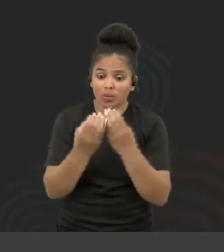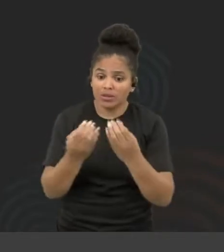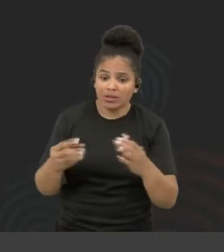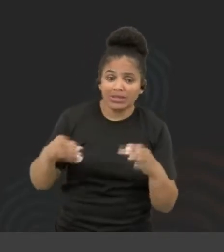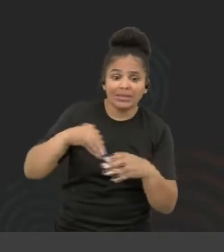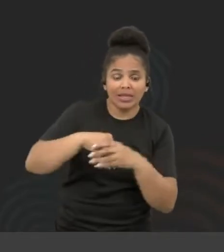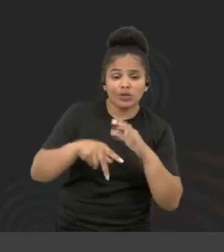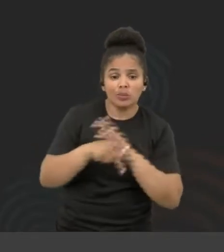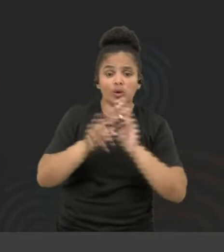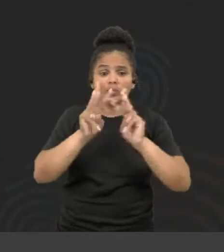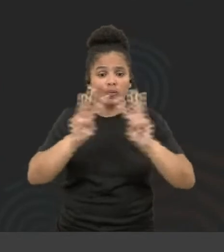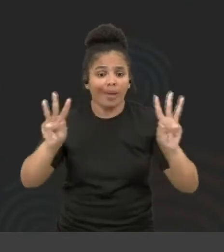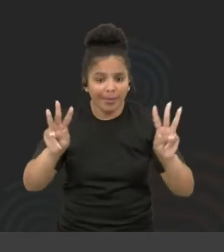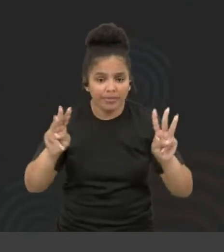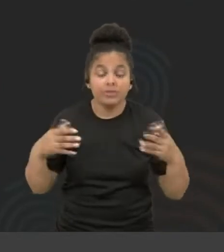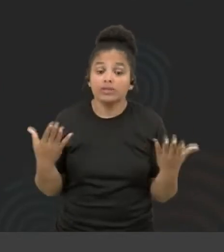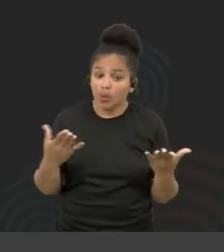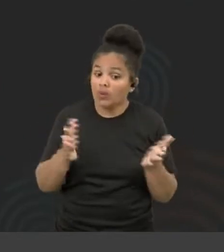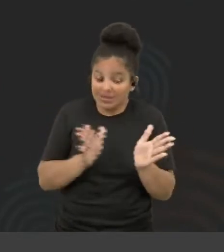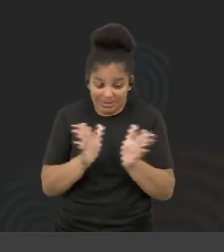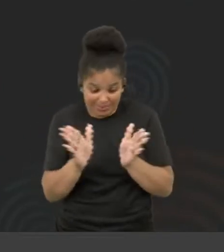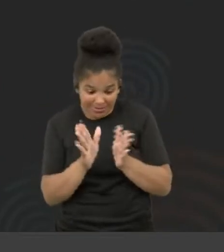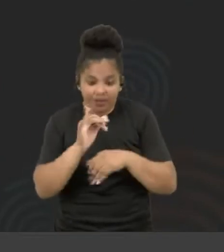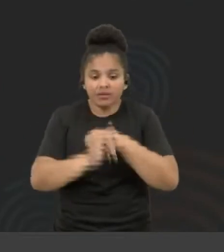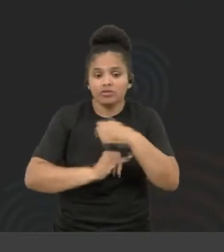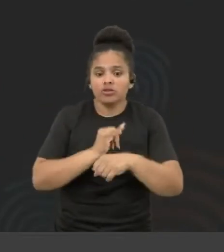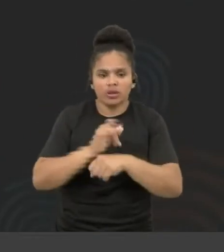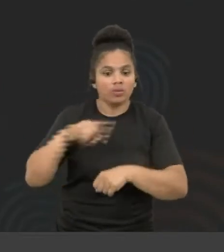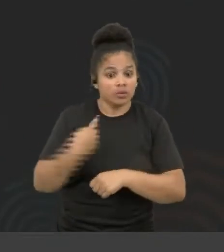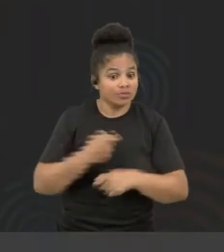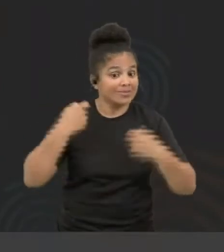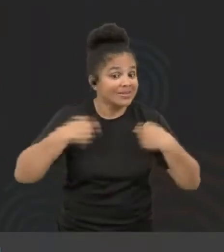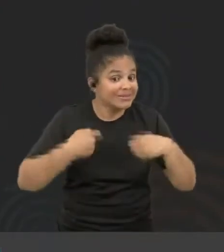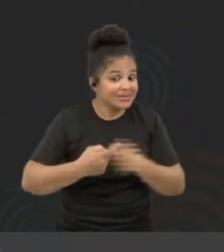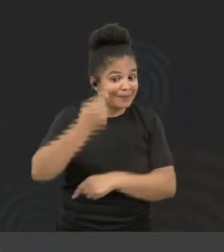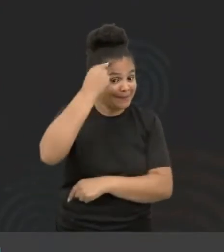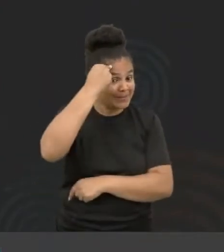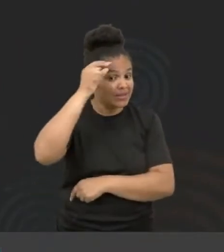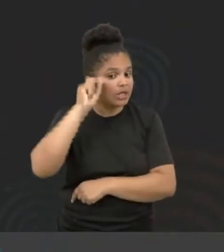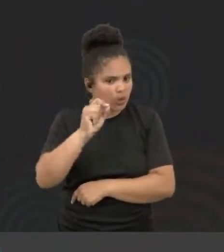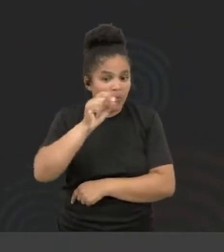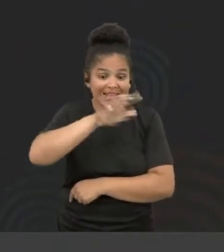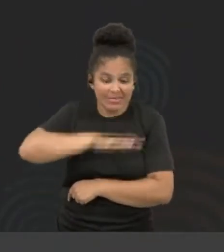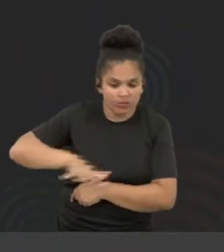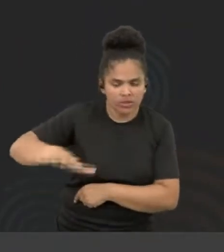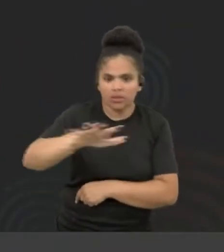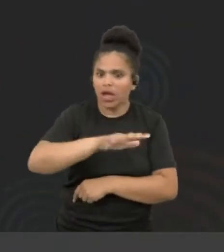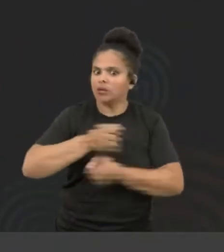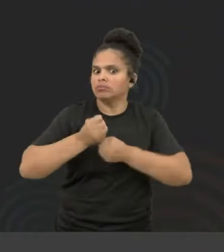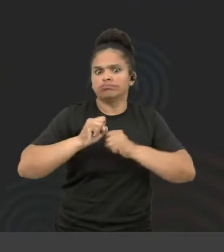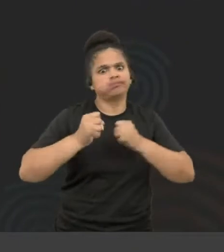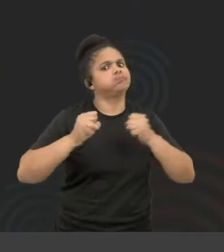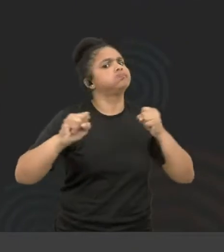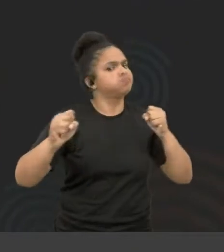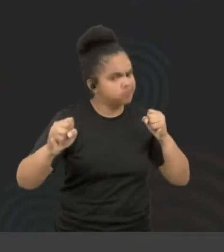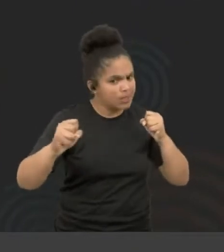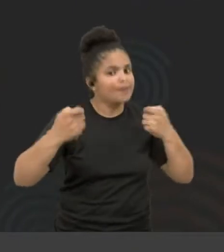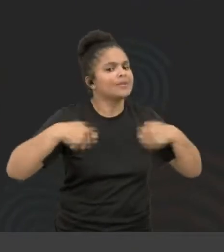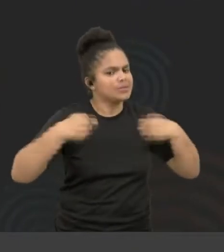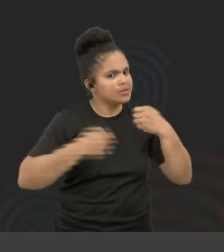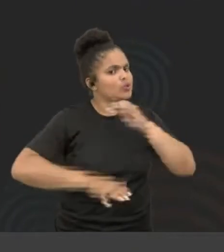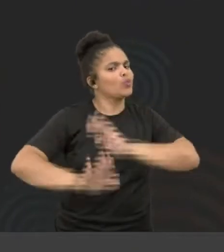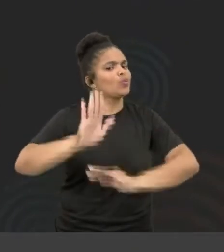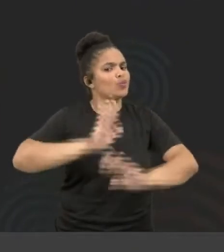ambiente digital. Então, quando a gente fala de acessibilidade digital, a gente tem que pensar que é um cenário muito amplo e que envolve um cuidado para a gente